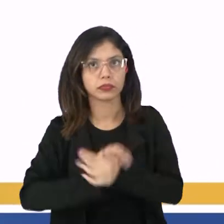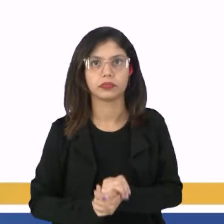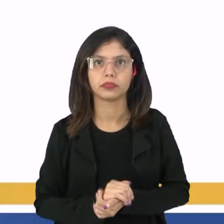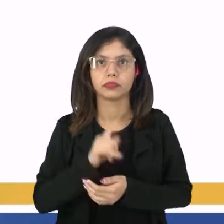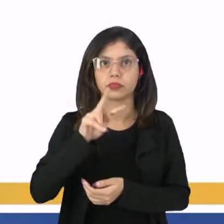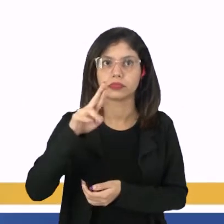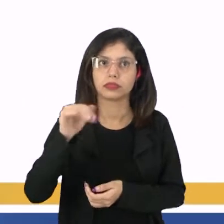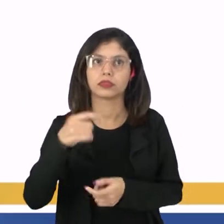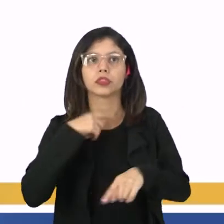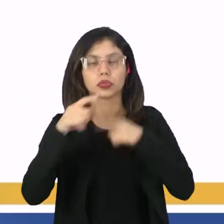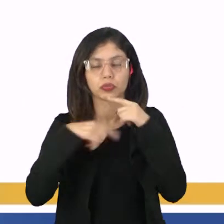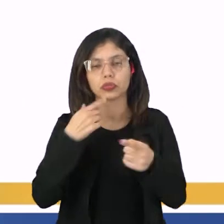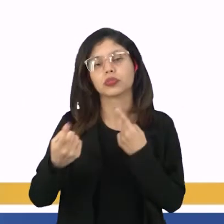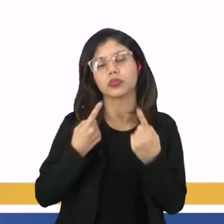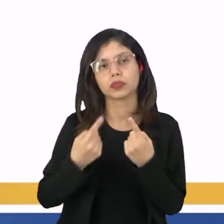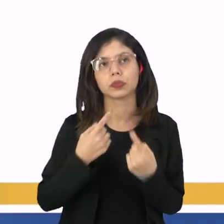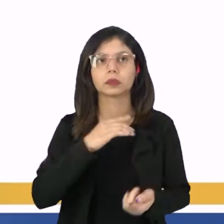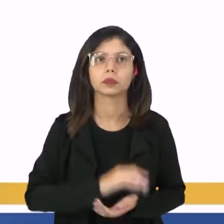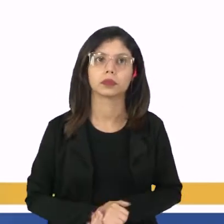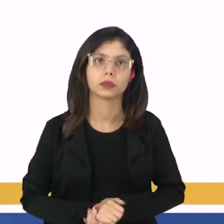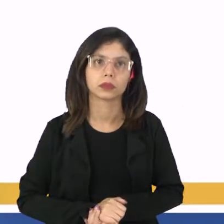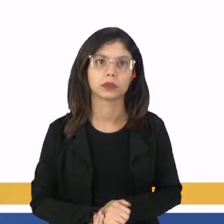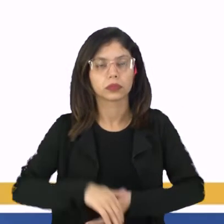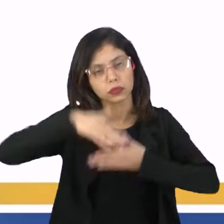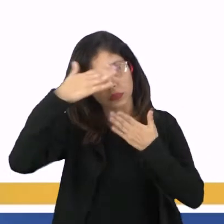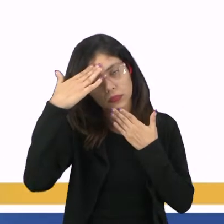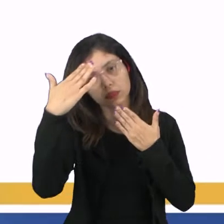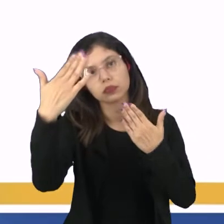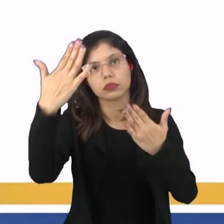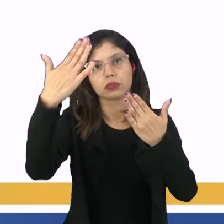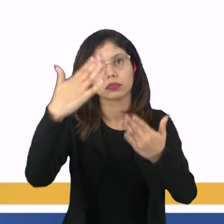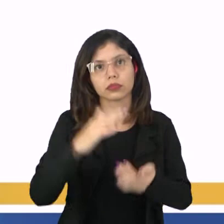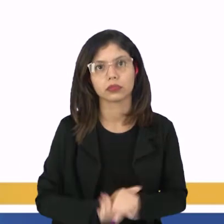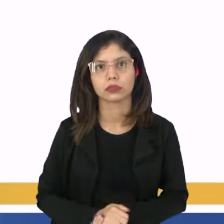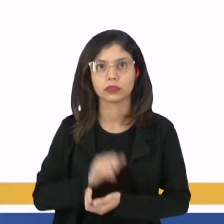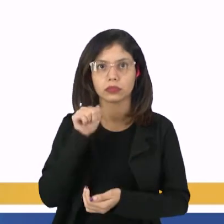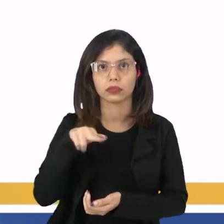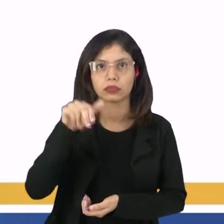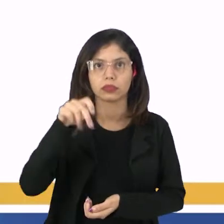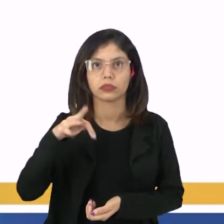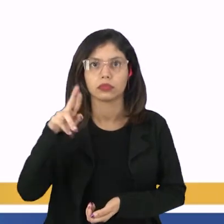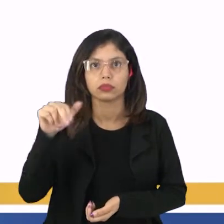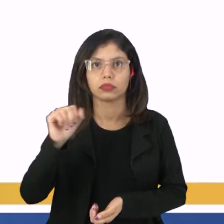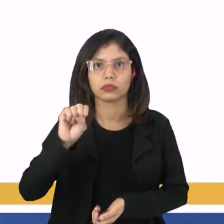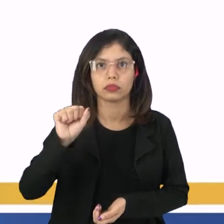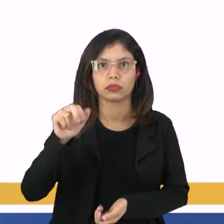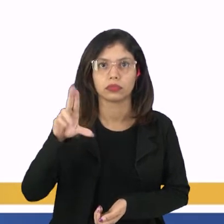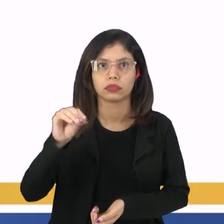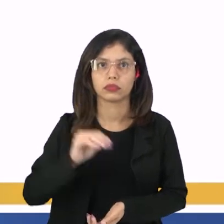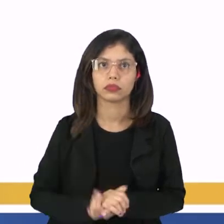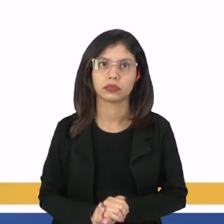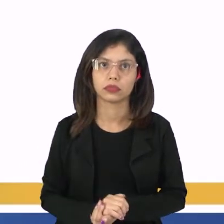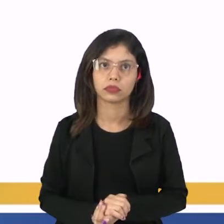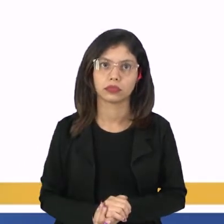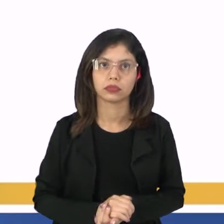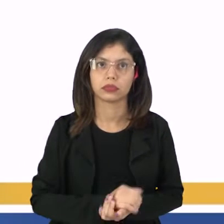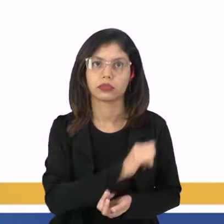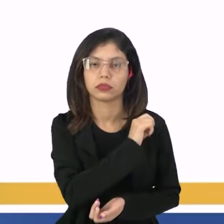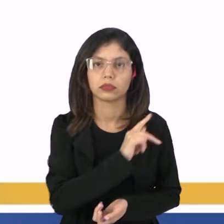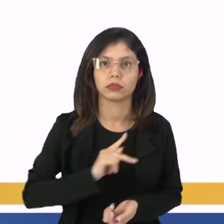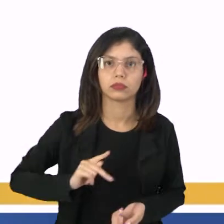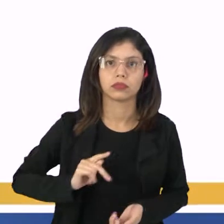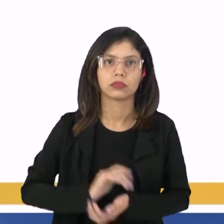esclarecimentos, eventuais dúvidas e conversas. Sinceros agradecimentos. Ana Marta de Souza Lemos,